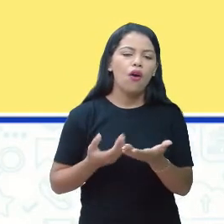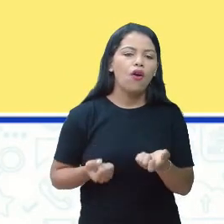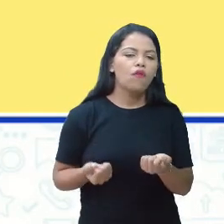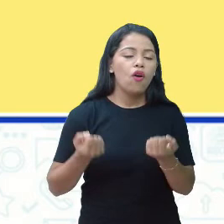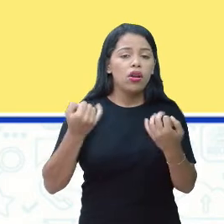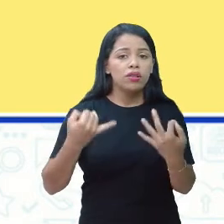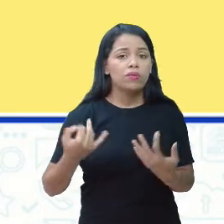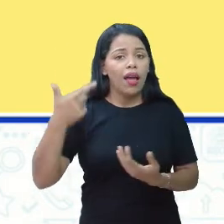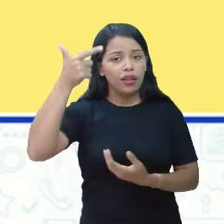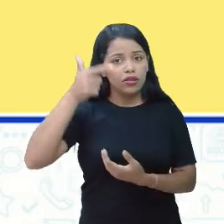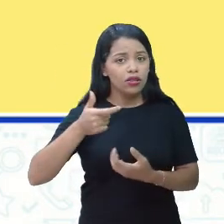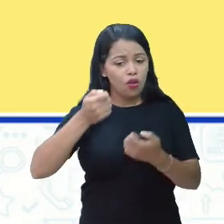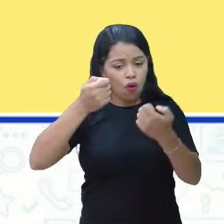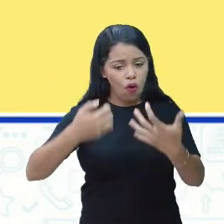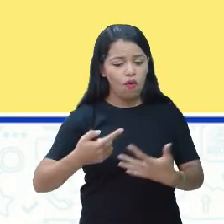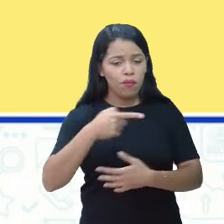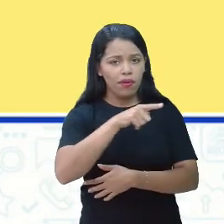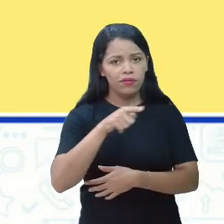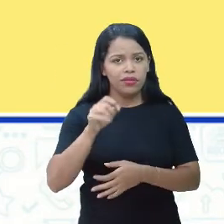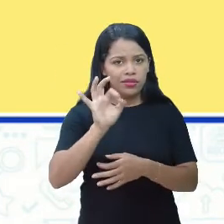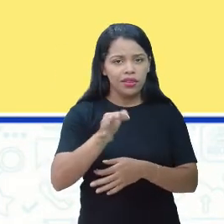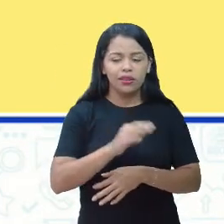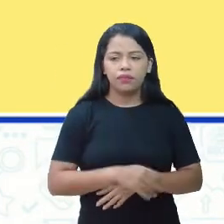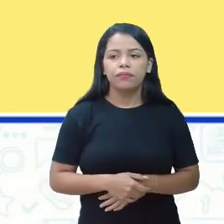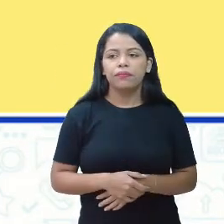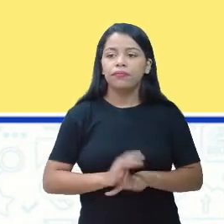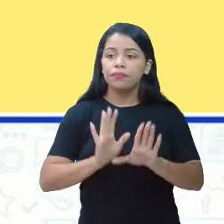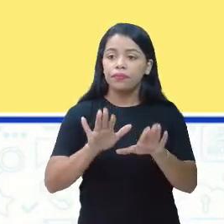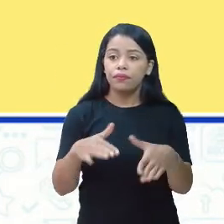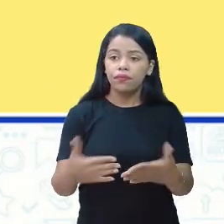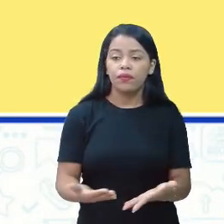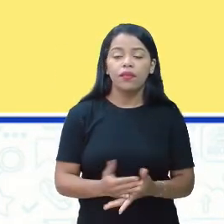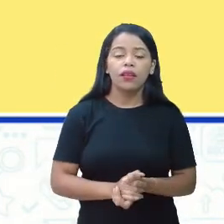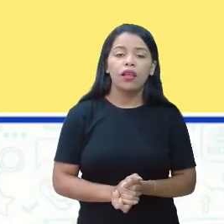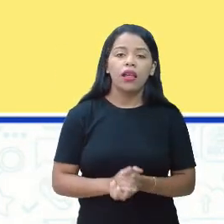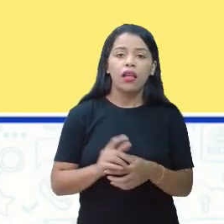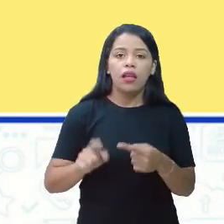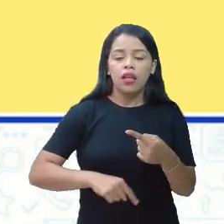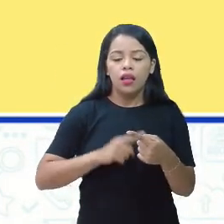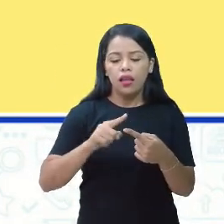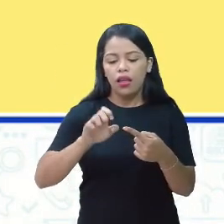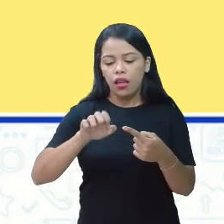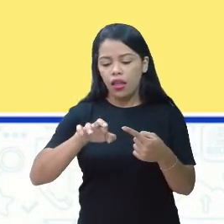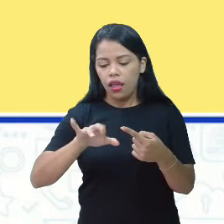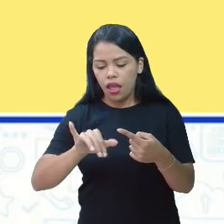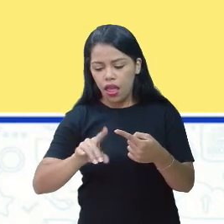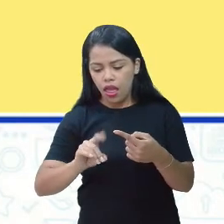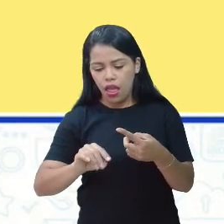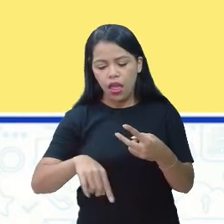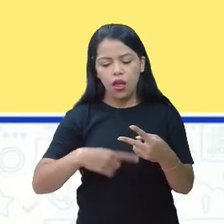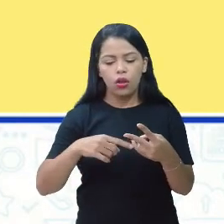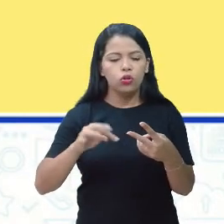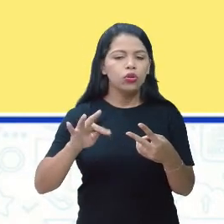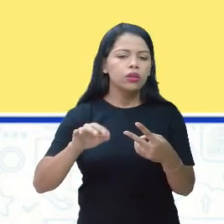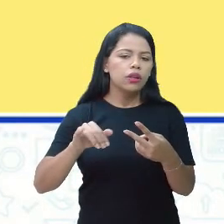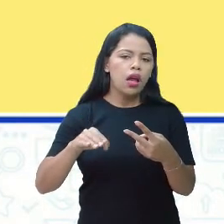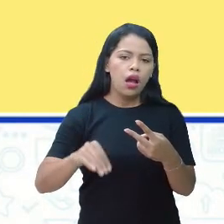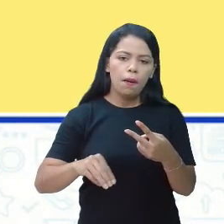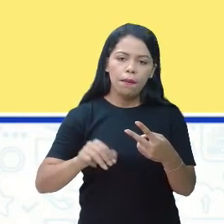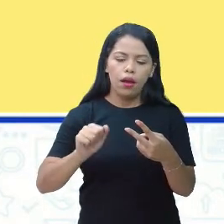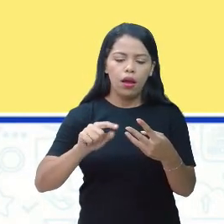prazer de reforçar para vocês novamente. Então, é o enredo ou a trama, o